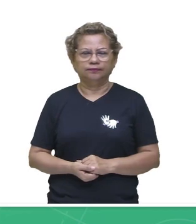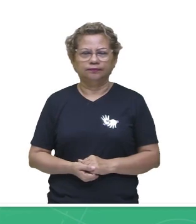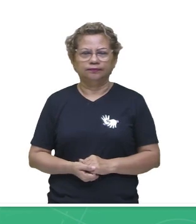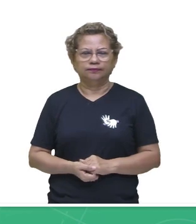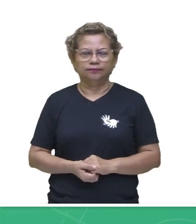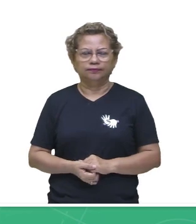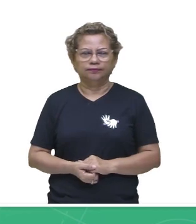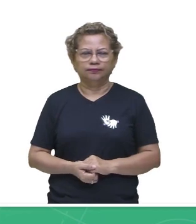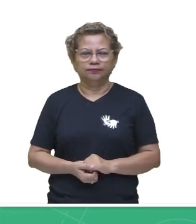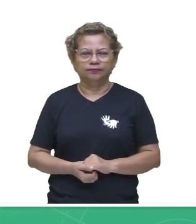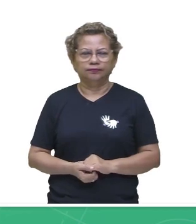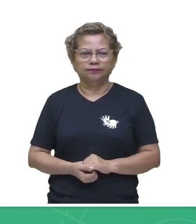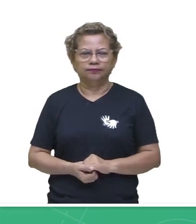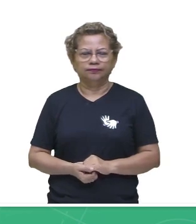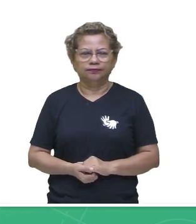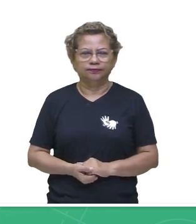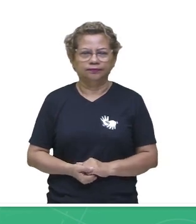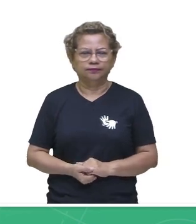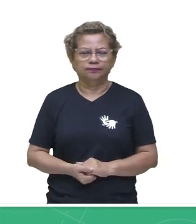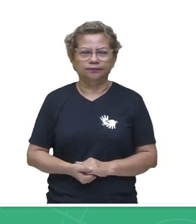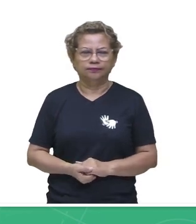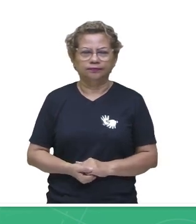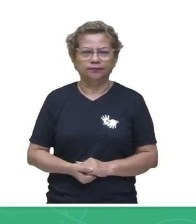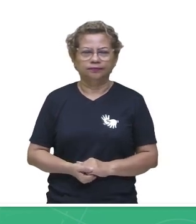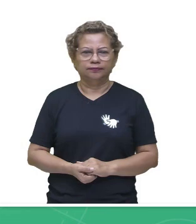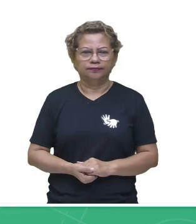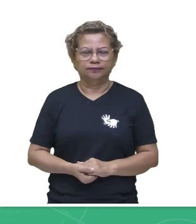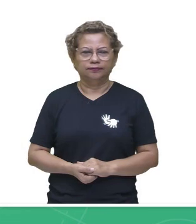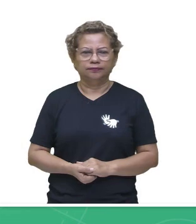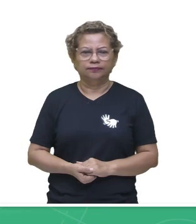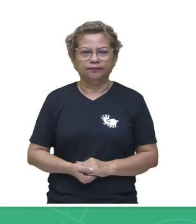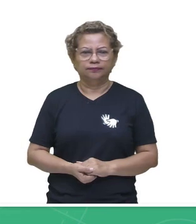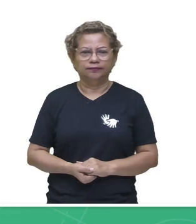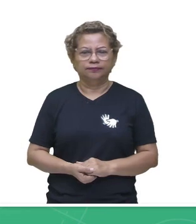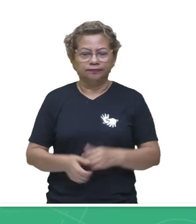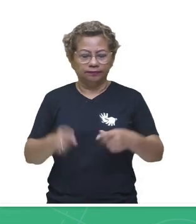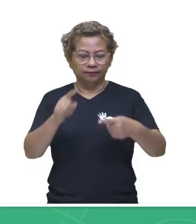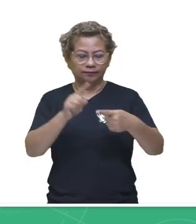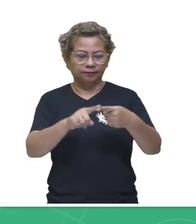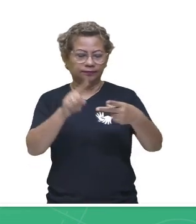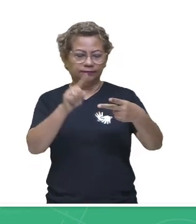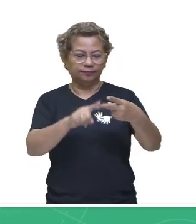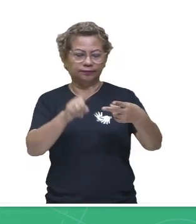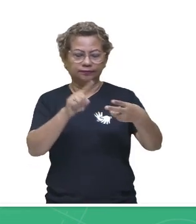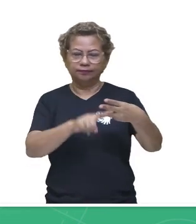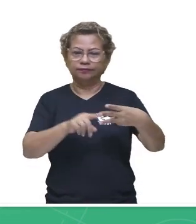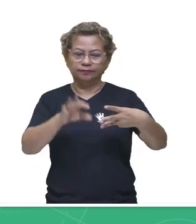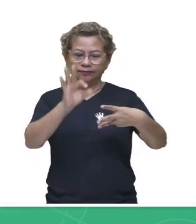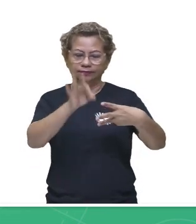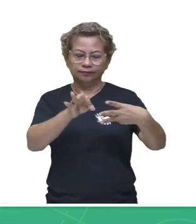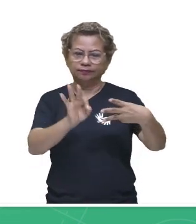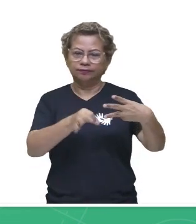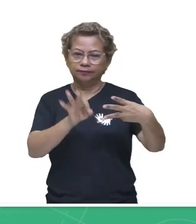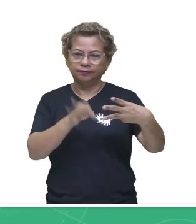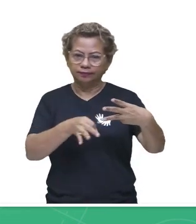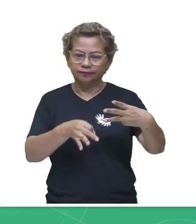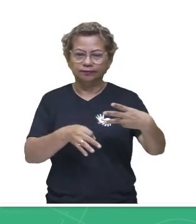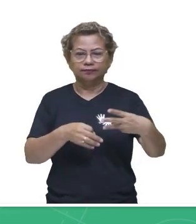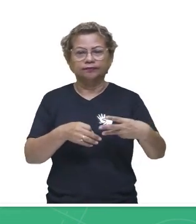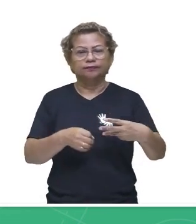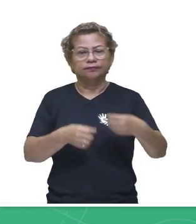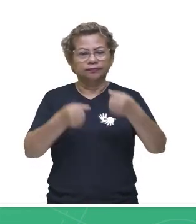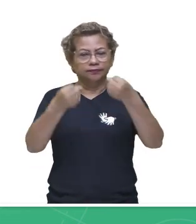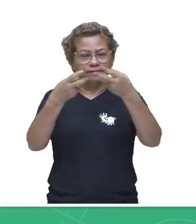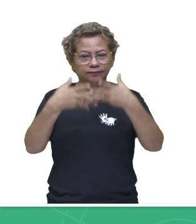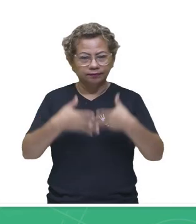tanto a alternativa A, como a alternativa B, como a alternativa C, mostram que a desigualdade ela é um problema